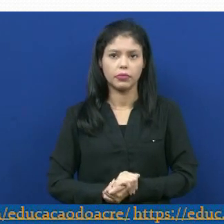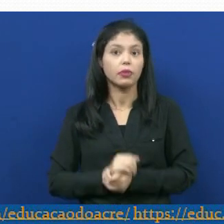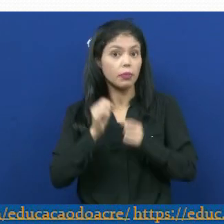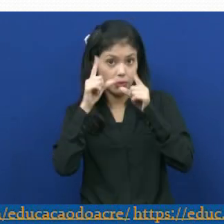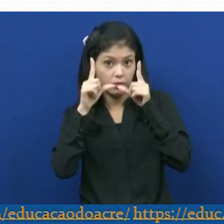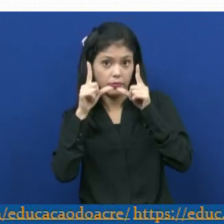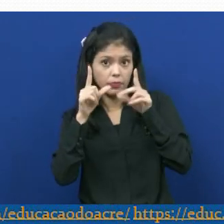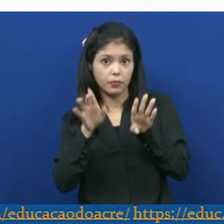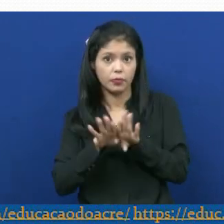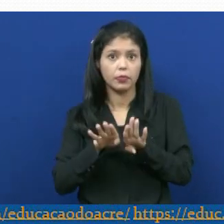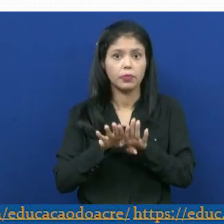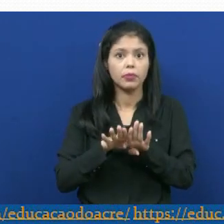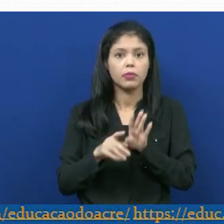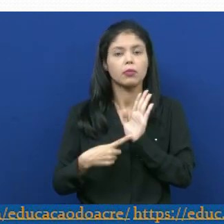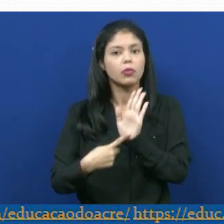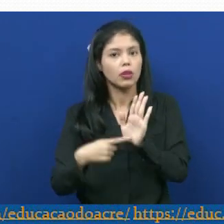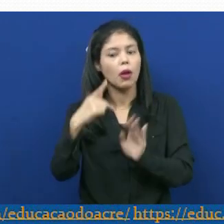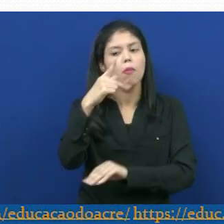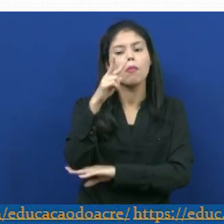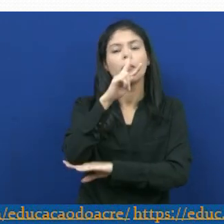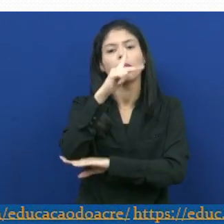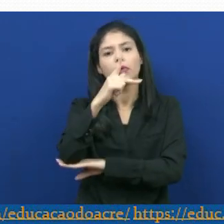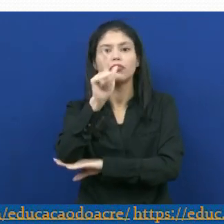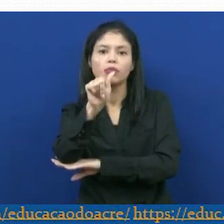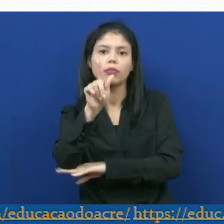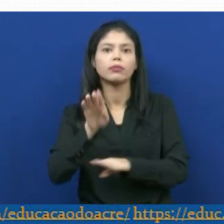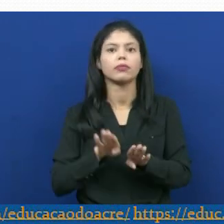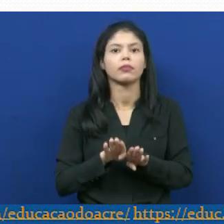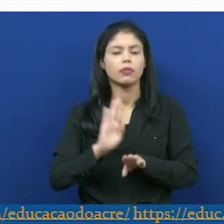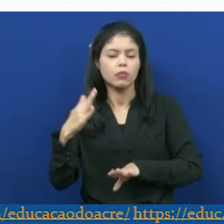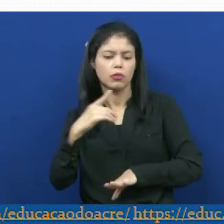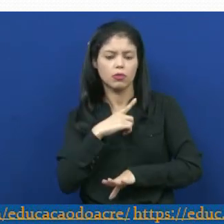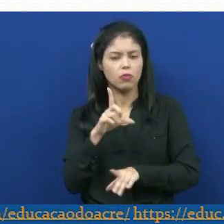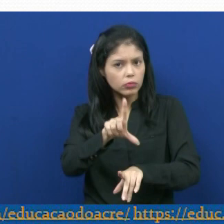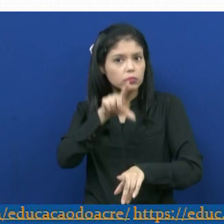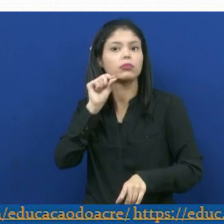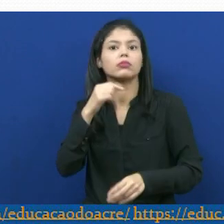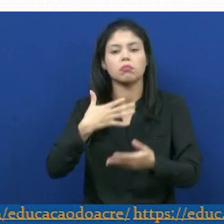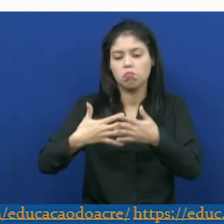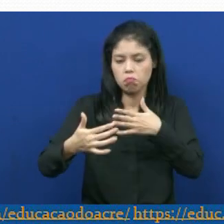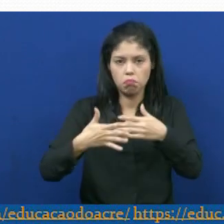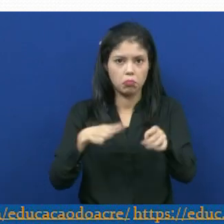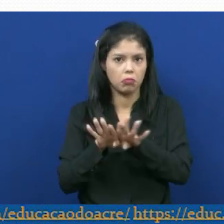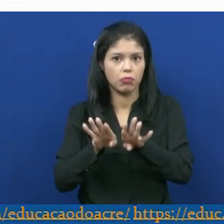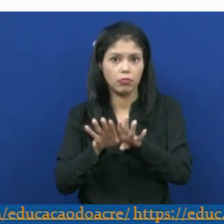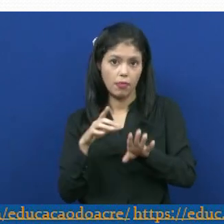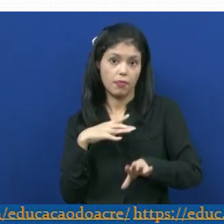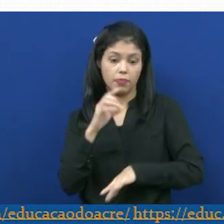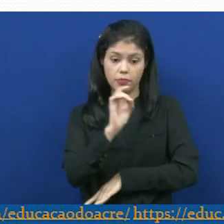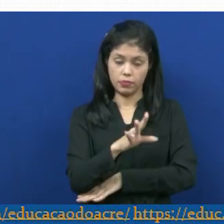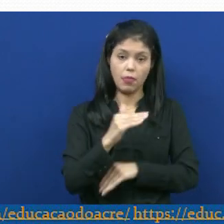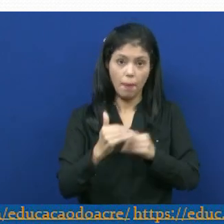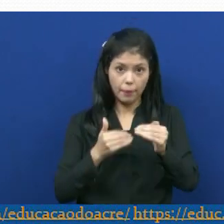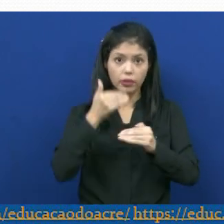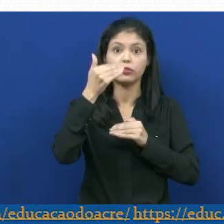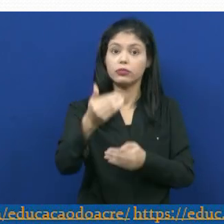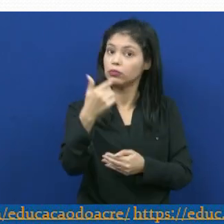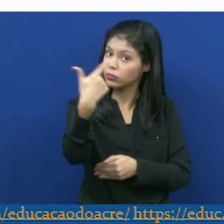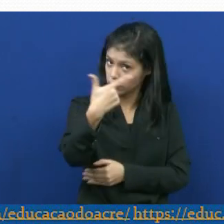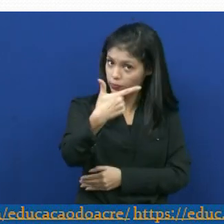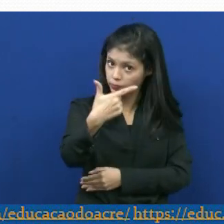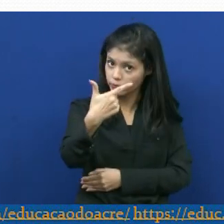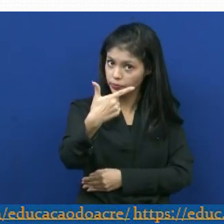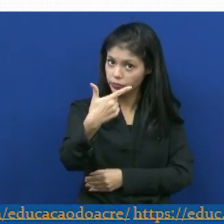Veja bem, temos aí a nossa progressão geométrica e quando eu escolho qualquer termo a partir do meu segundo